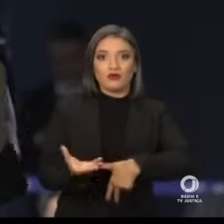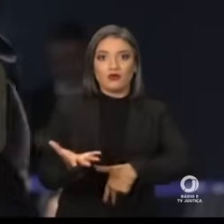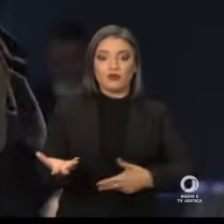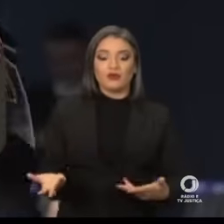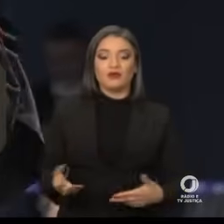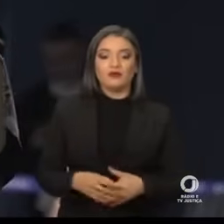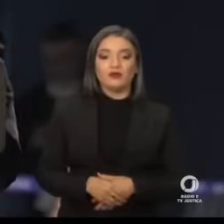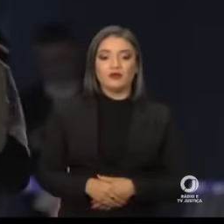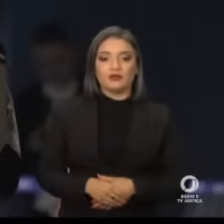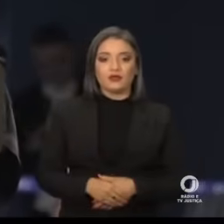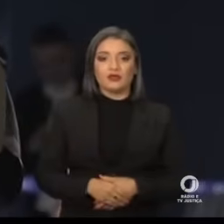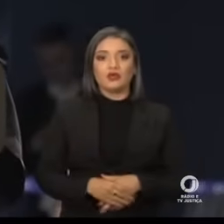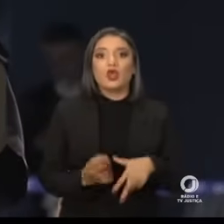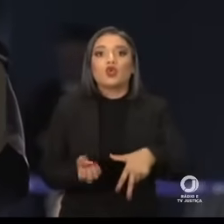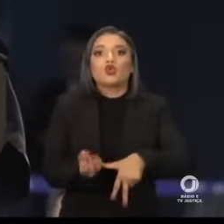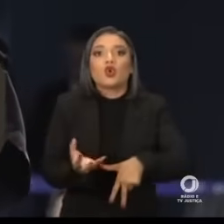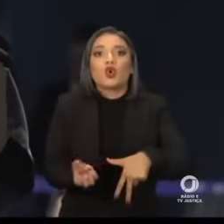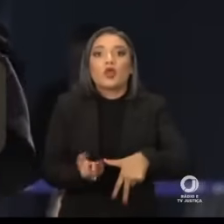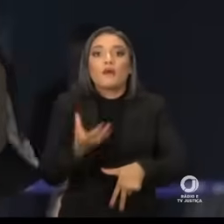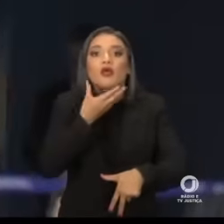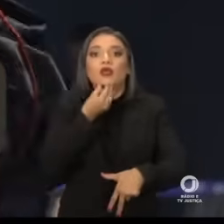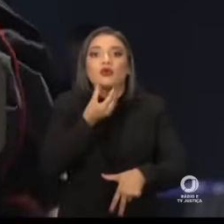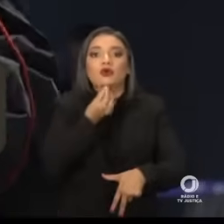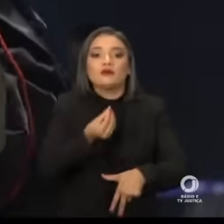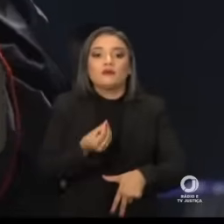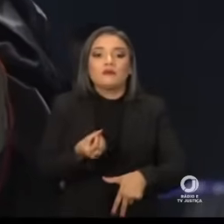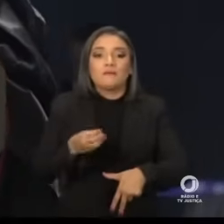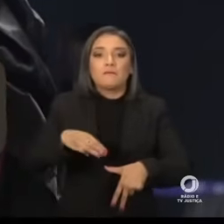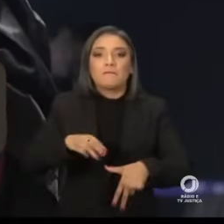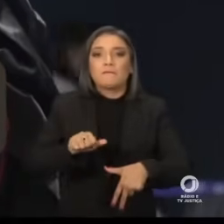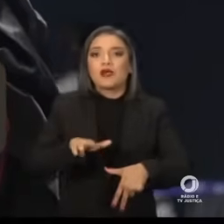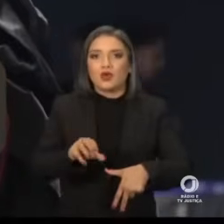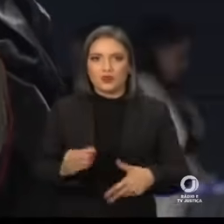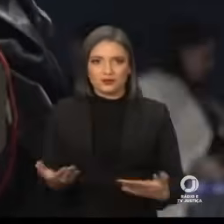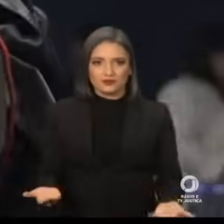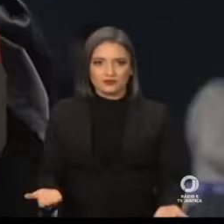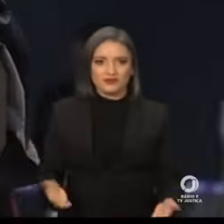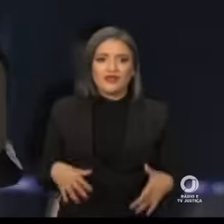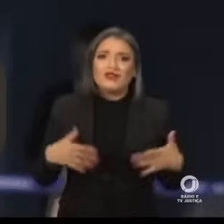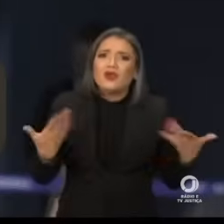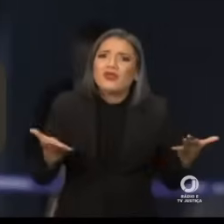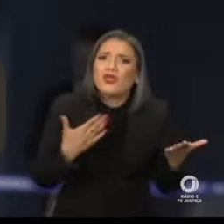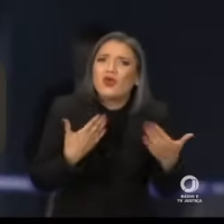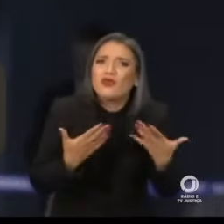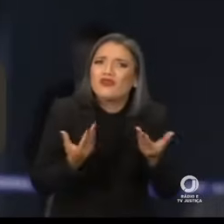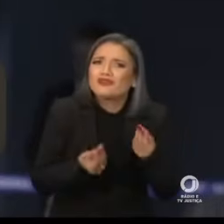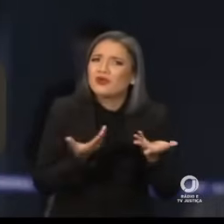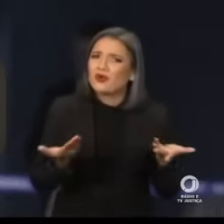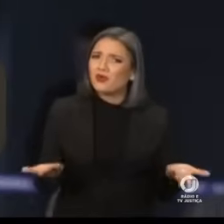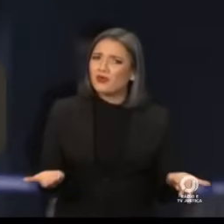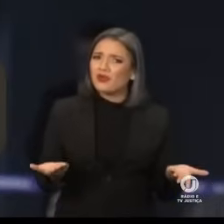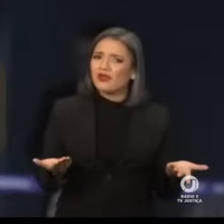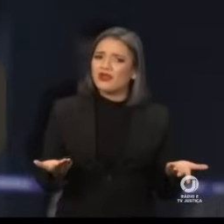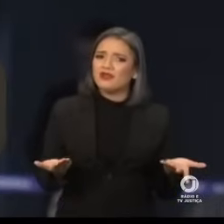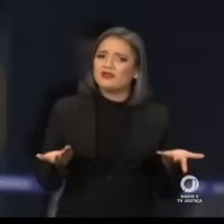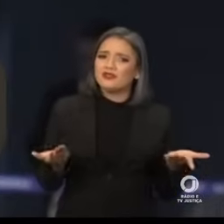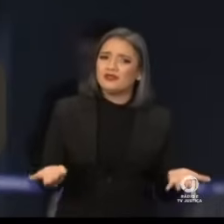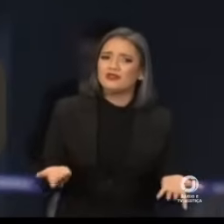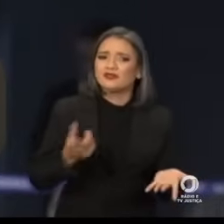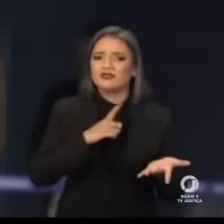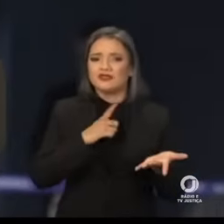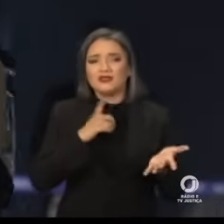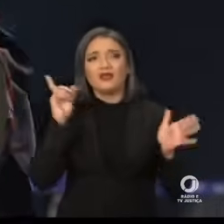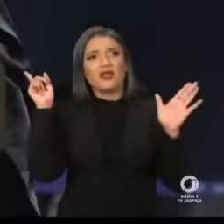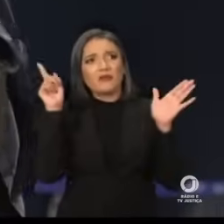Do condomínio do colaborador. Então, que conversa é essa? Aí é perguntado, é chamado, antes